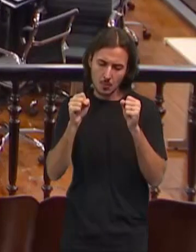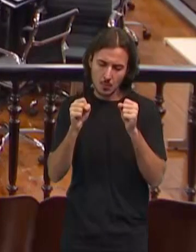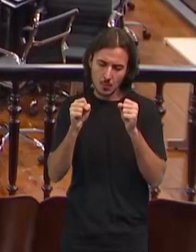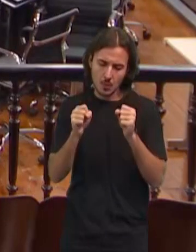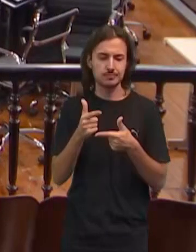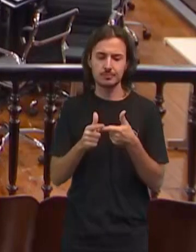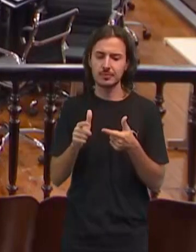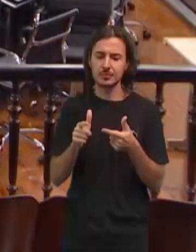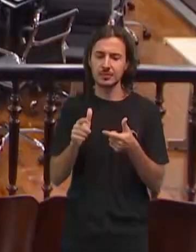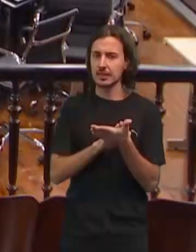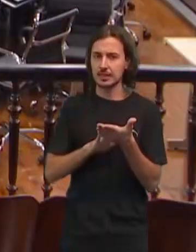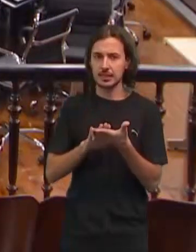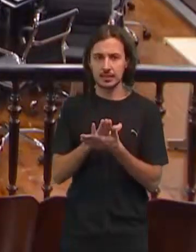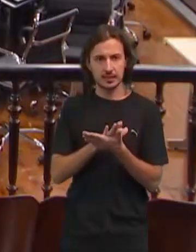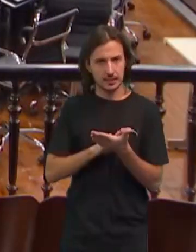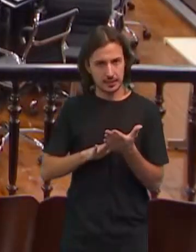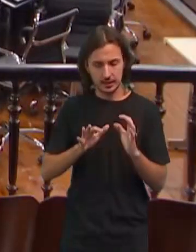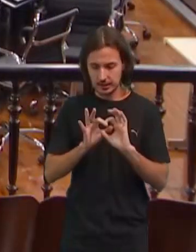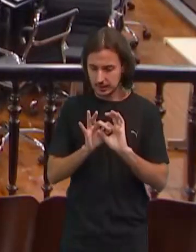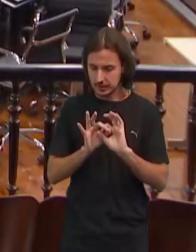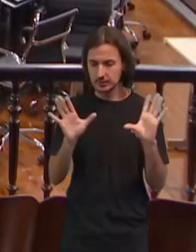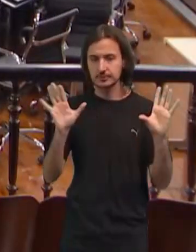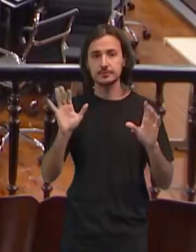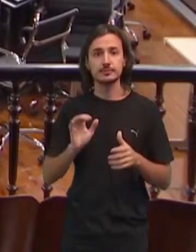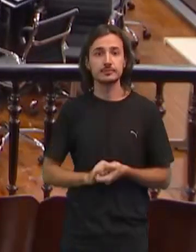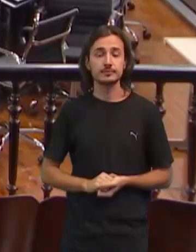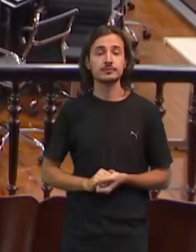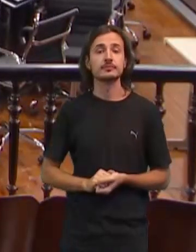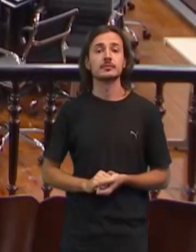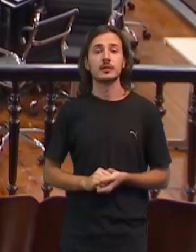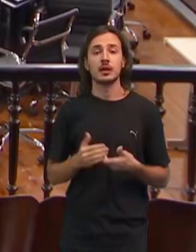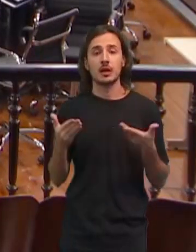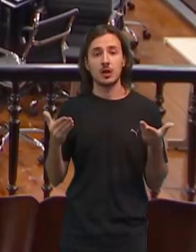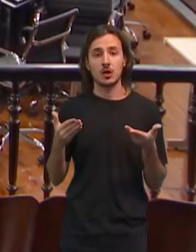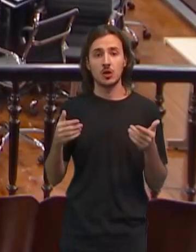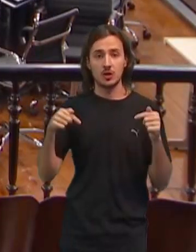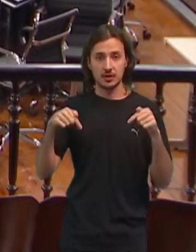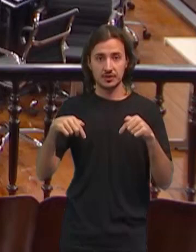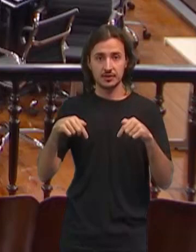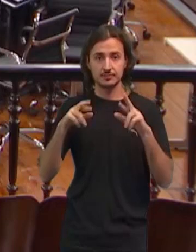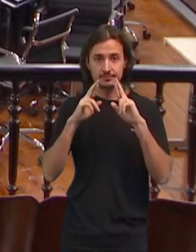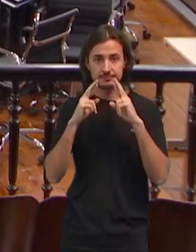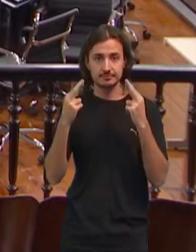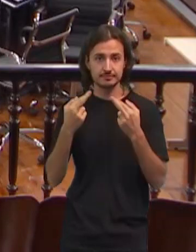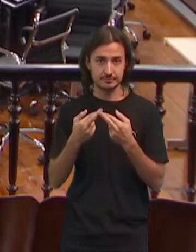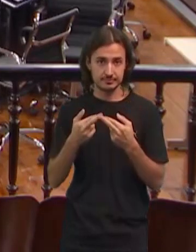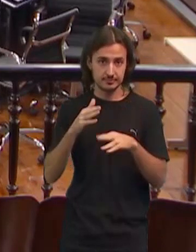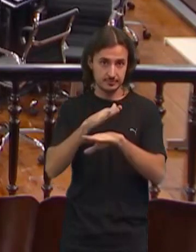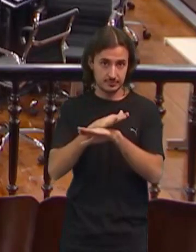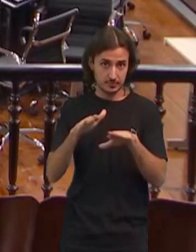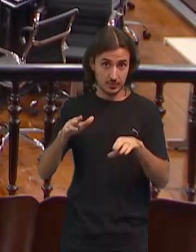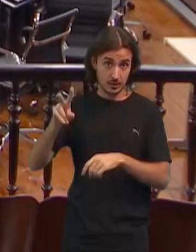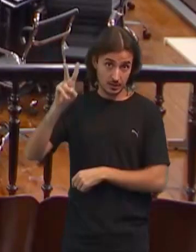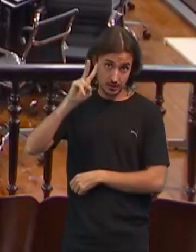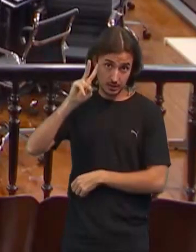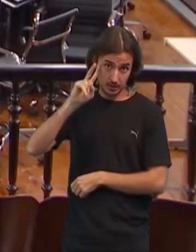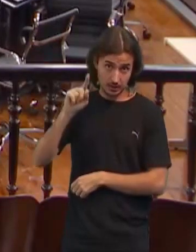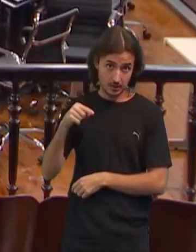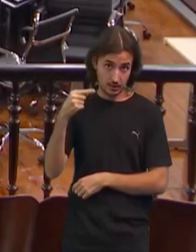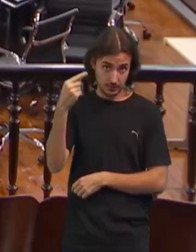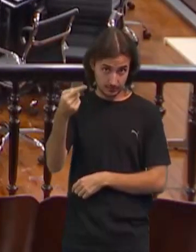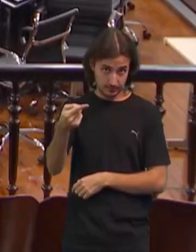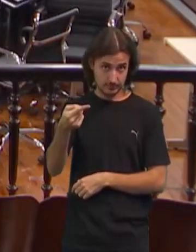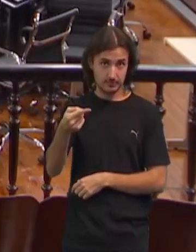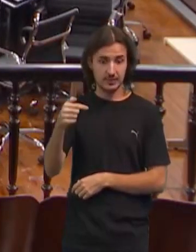ao trabalho desenvolvido por Vossas Excelências. Estamos, então, encerrando essa reunião. Na segunda-feira faremos aqui de